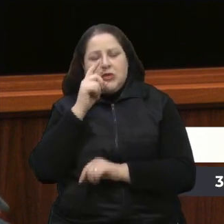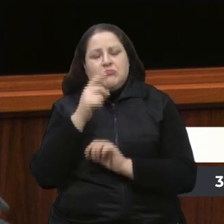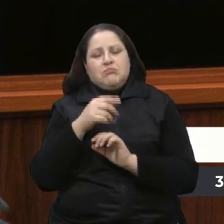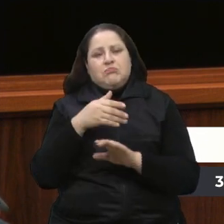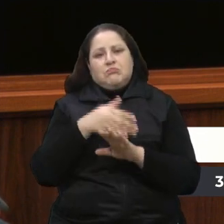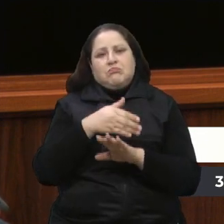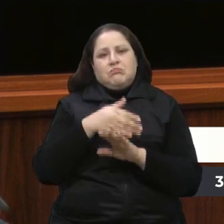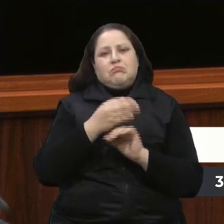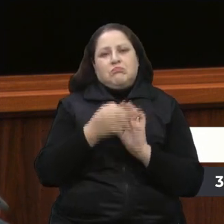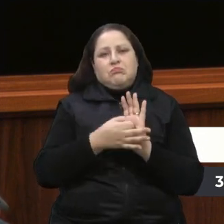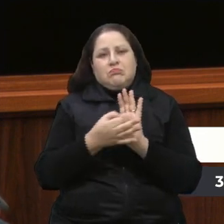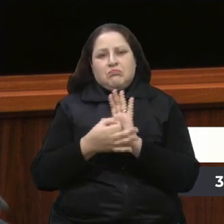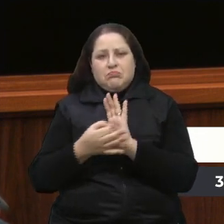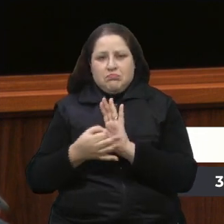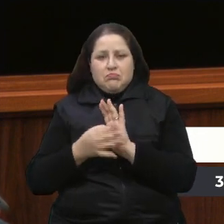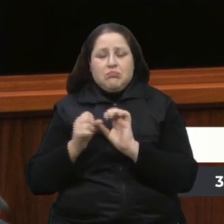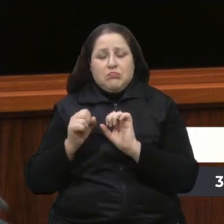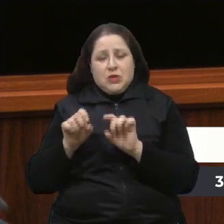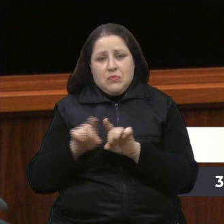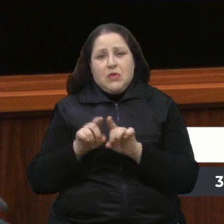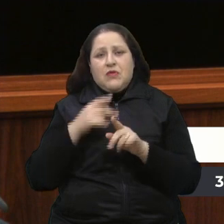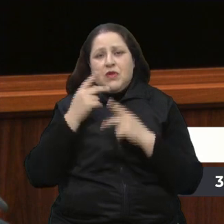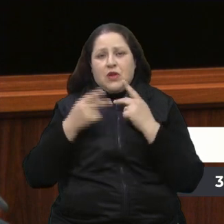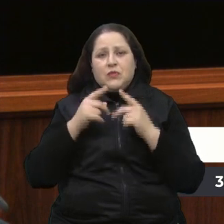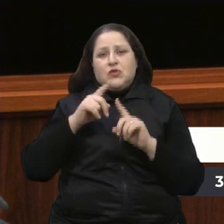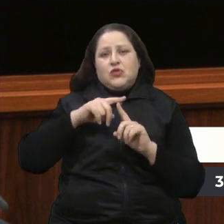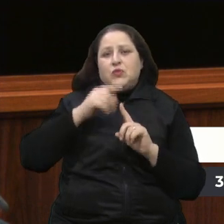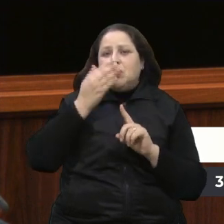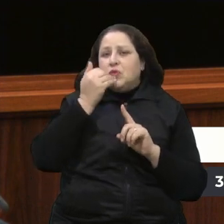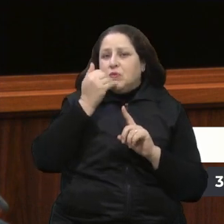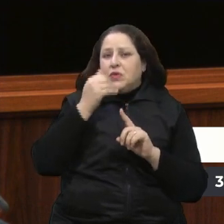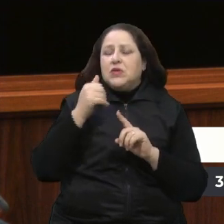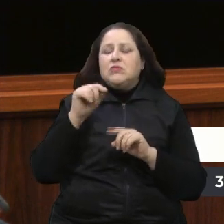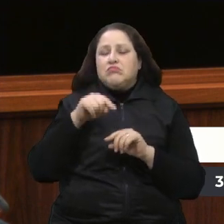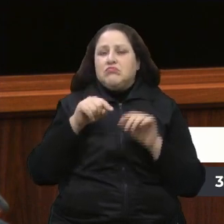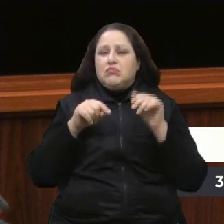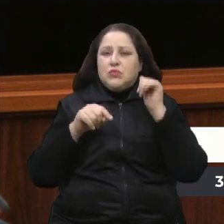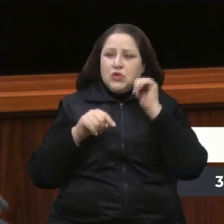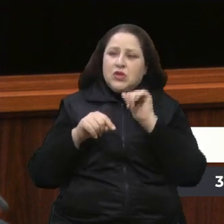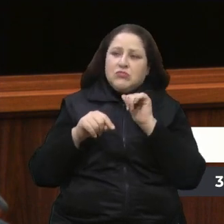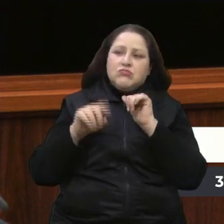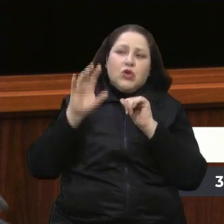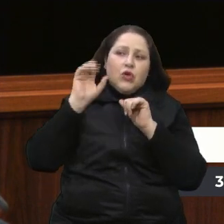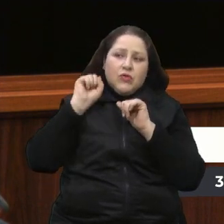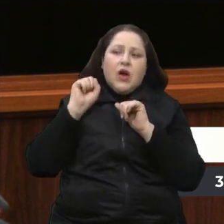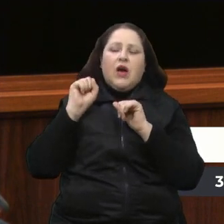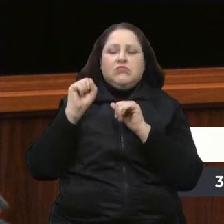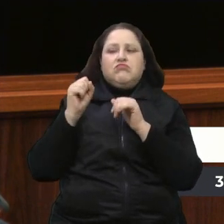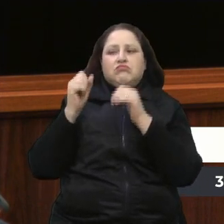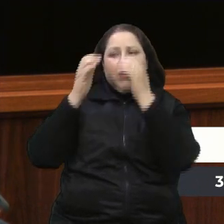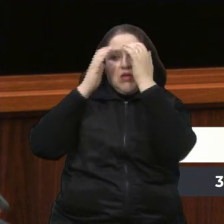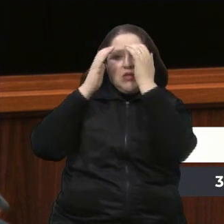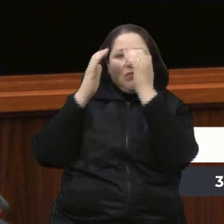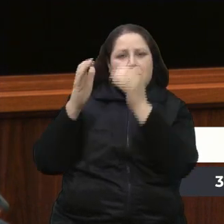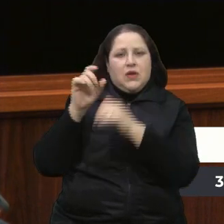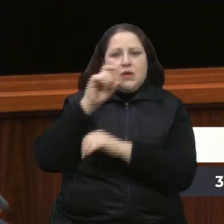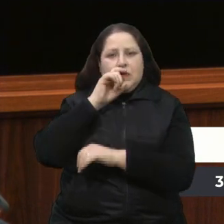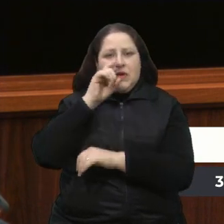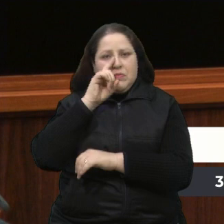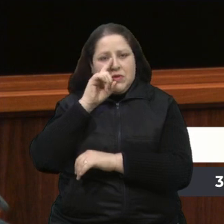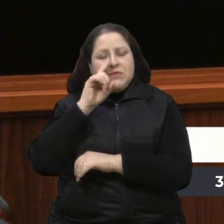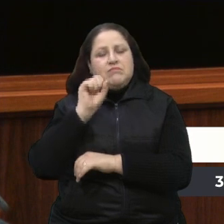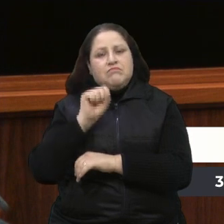o cardápio da escola e prontamente ela ouvia era atendida então é uma escola óbvia